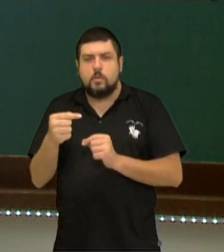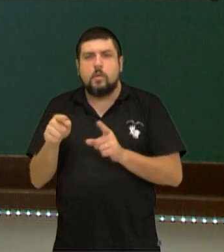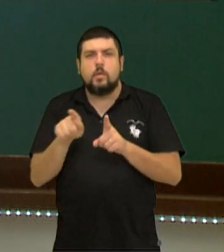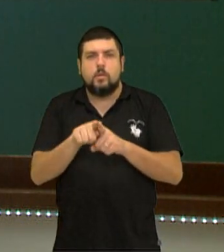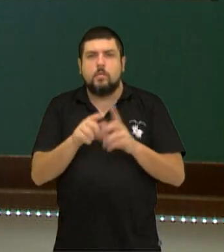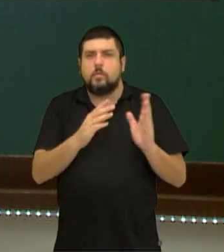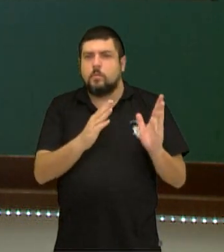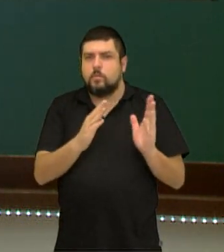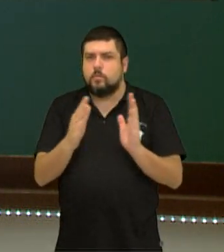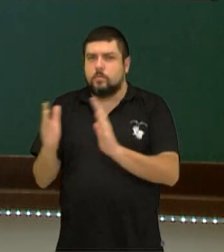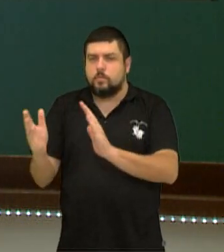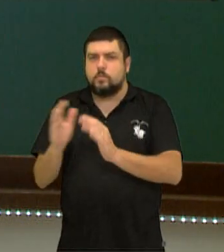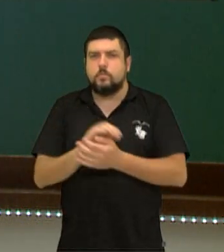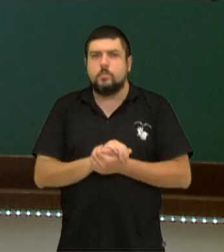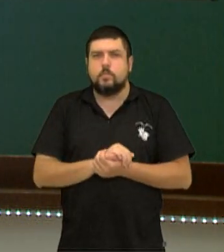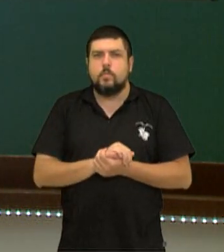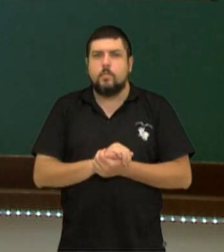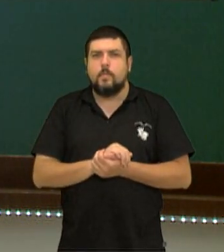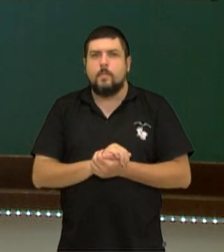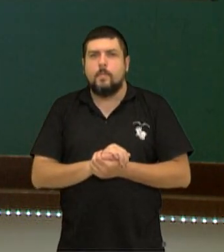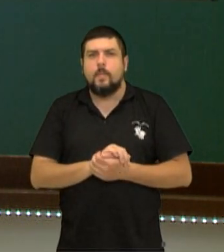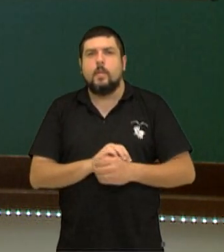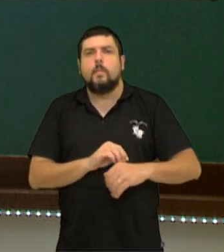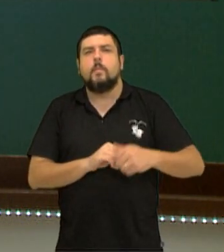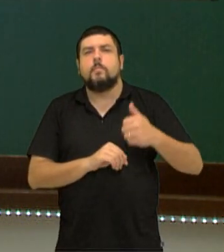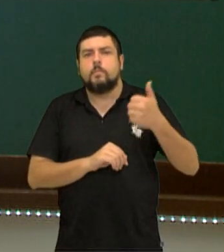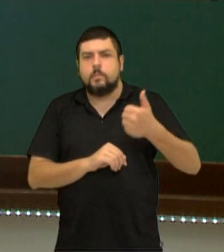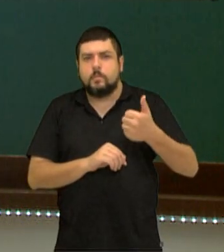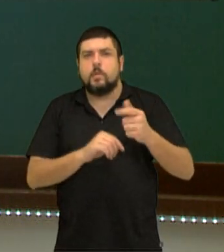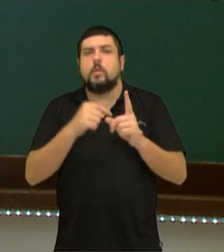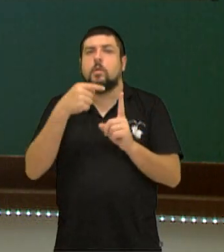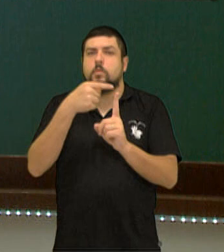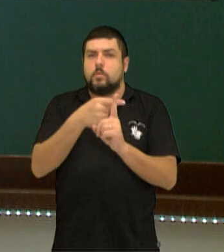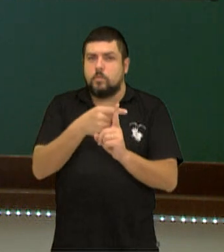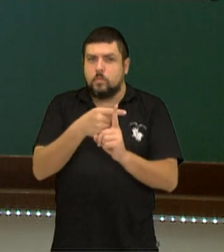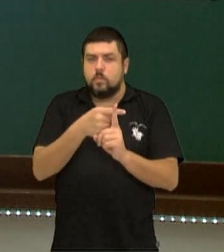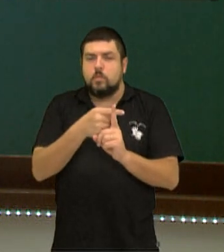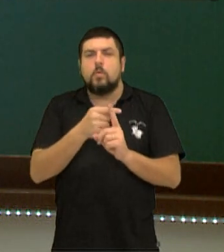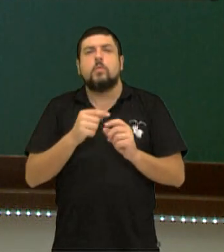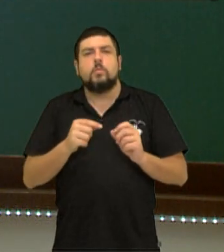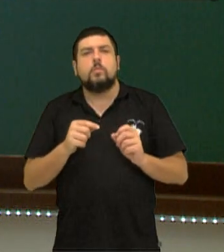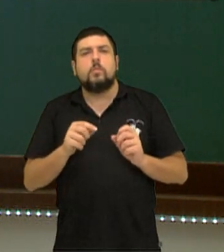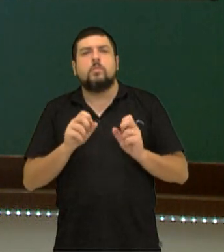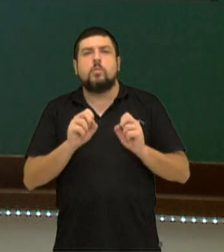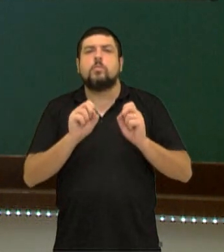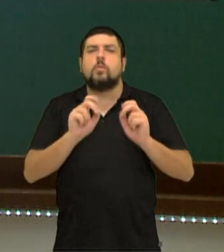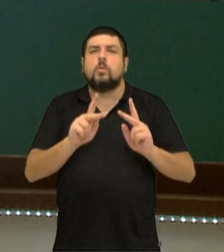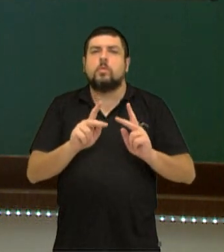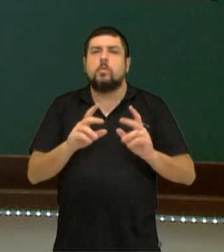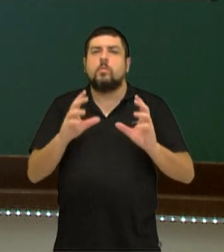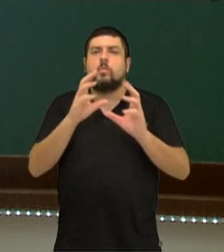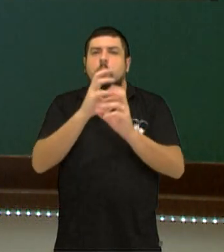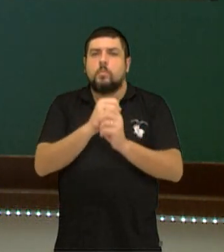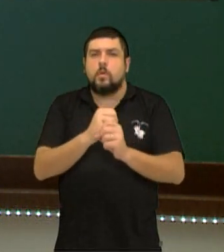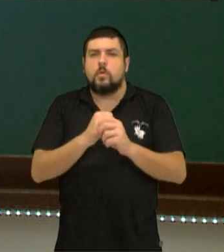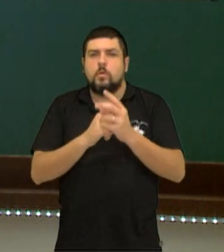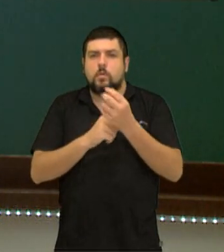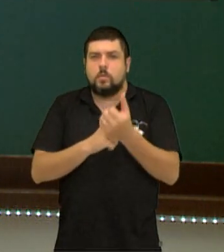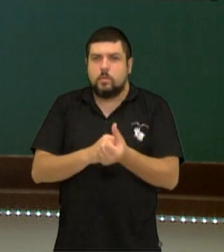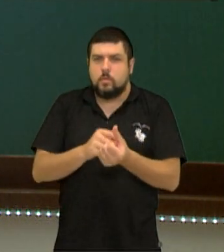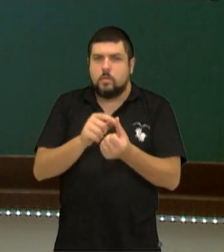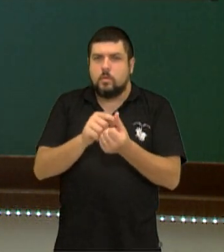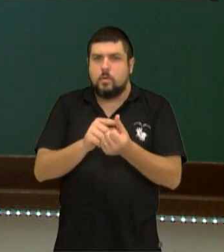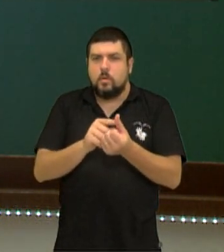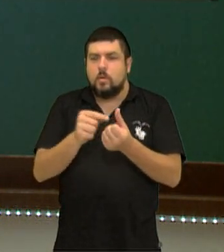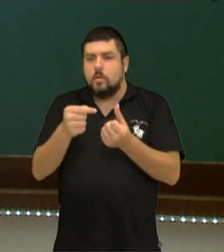que aparecem. Apareceu primeiro a soma, eu vou fazer 12 mais 4, quanto que é? 16,